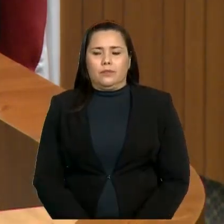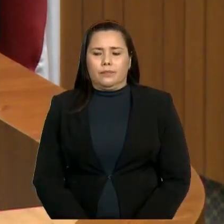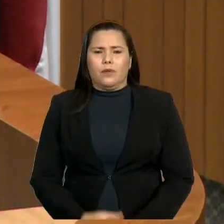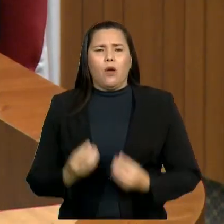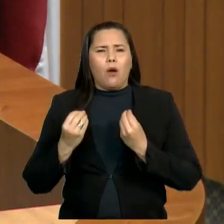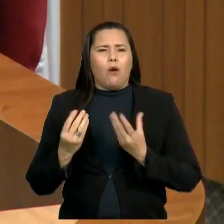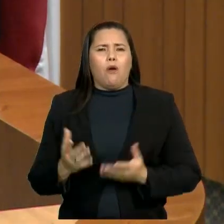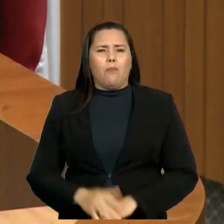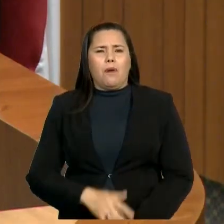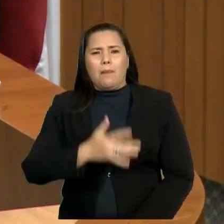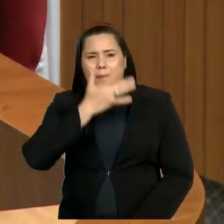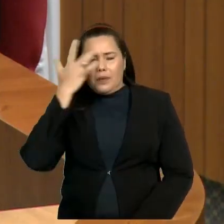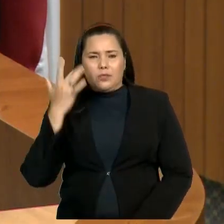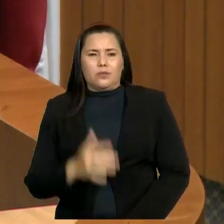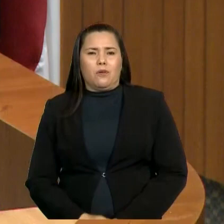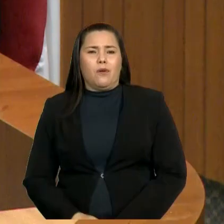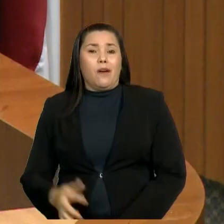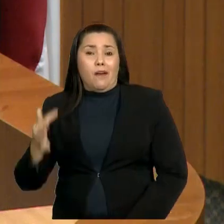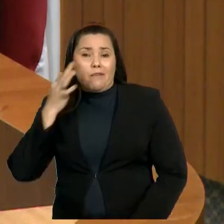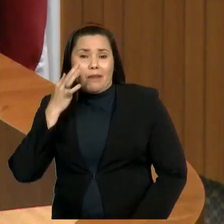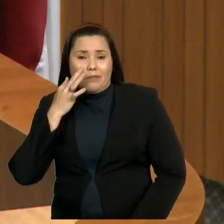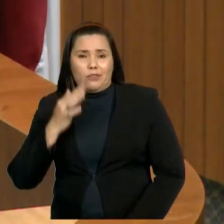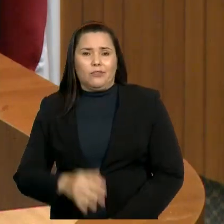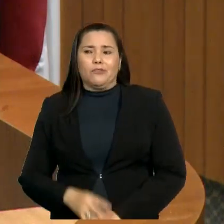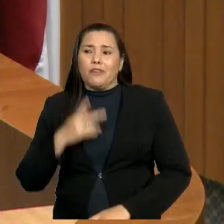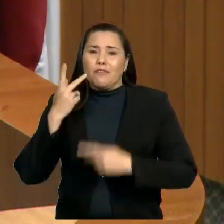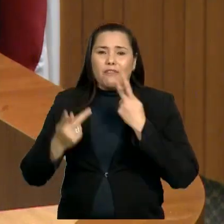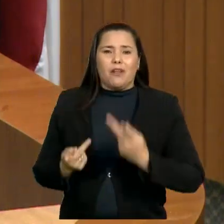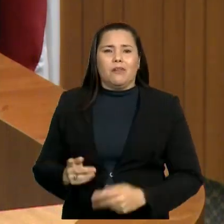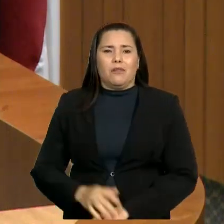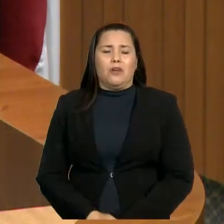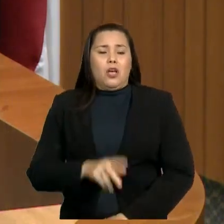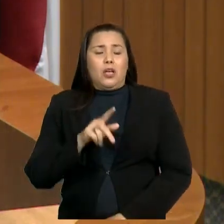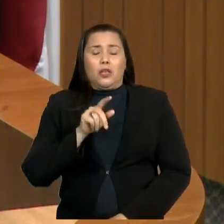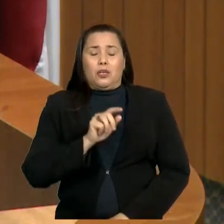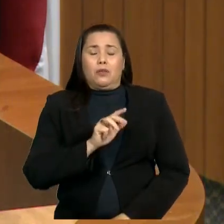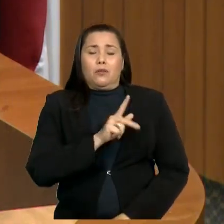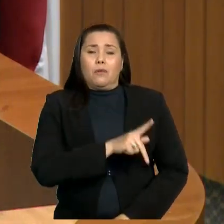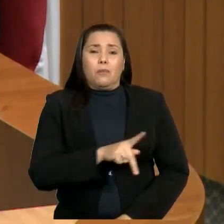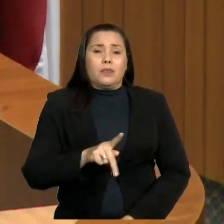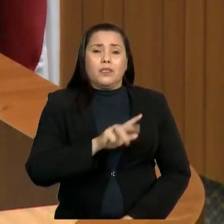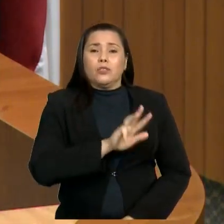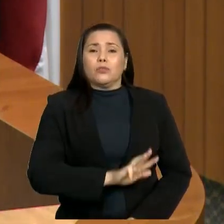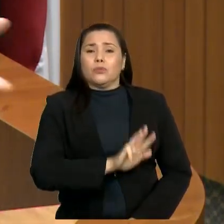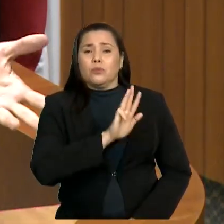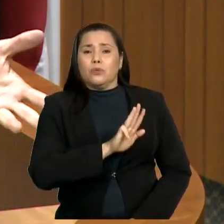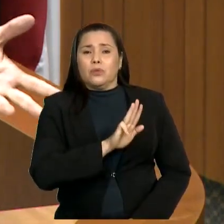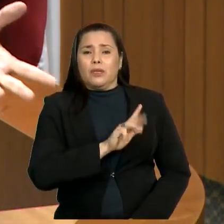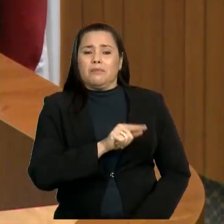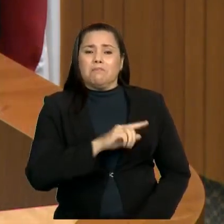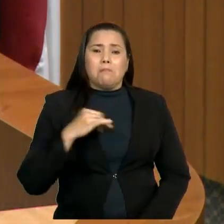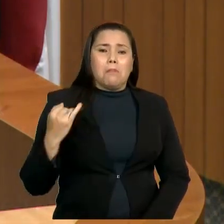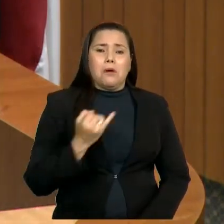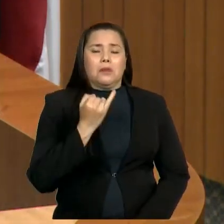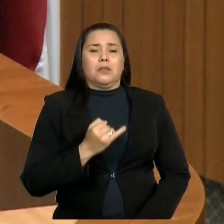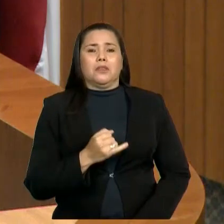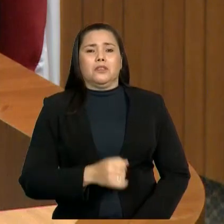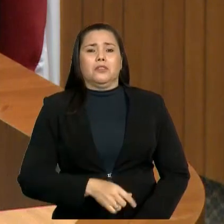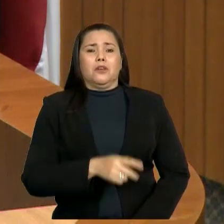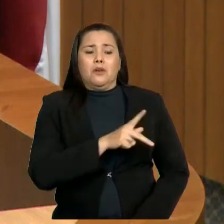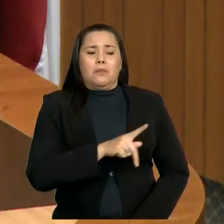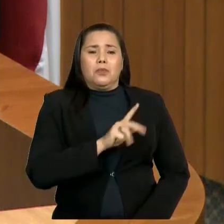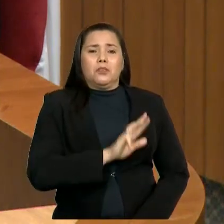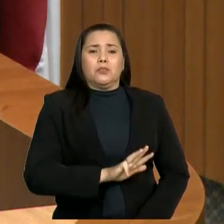ele não vai ter qualquer tipo de pudor de dizer que reuniões com pessoas como essa aí